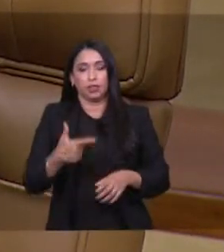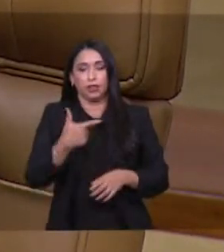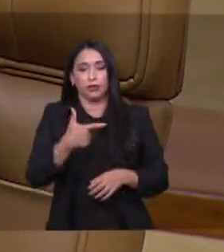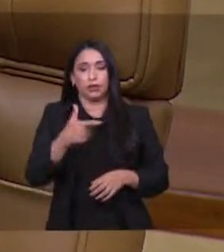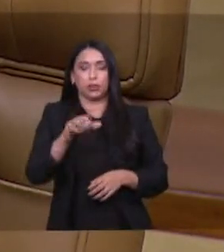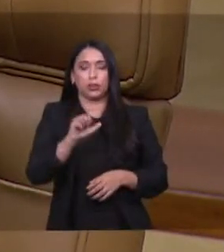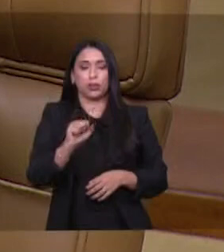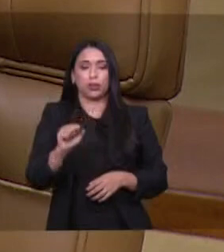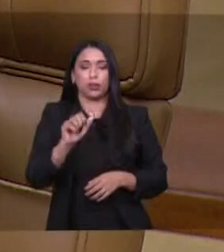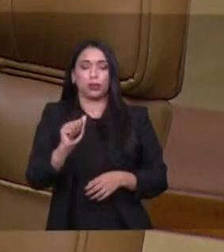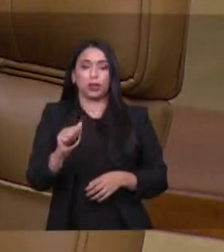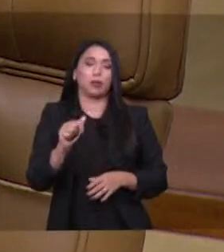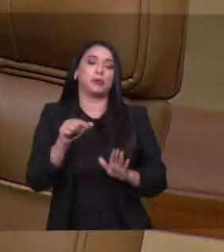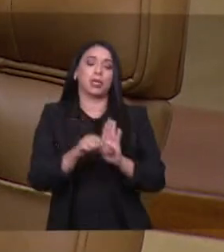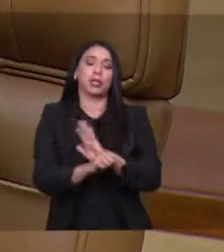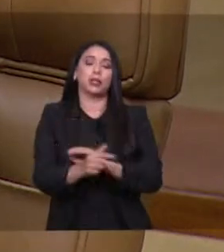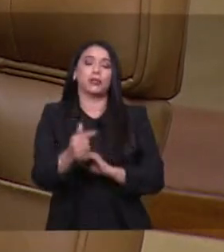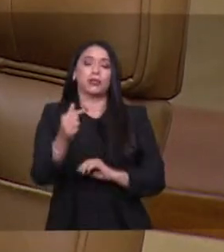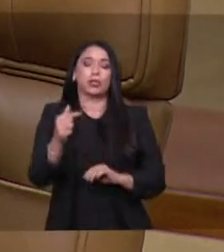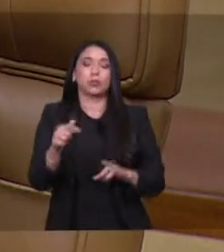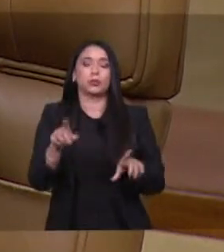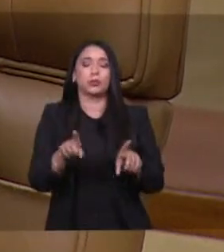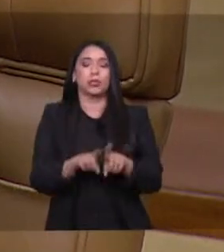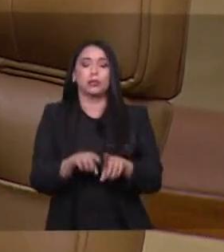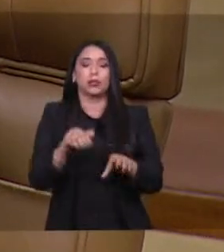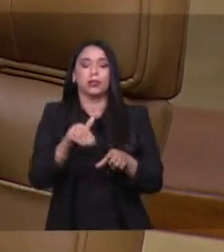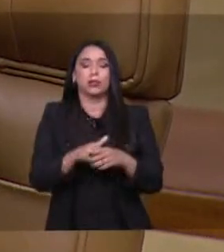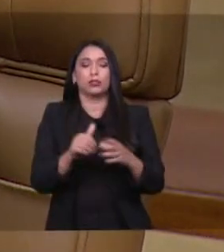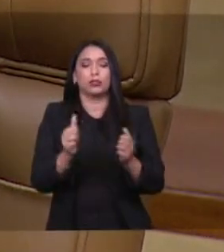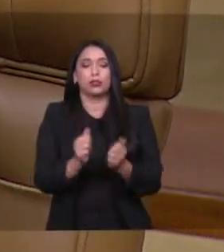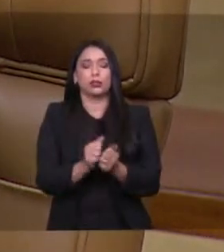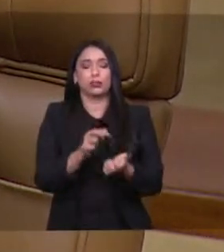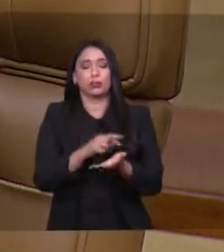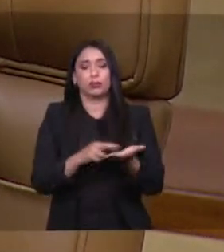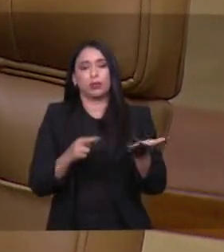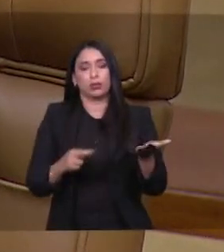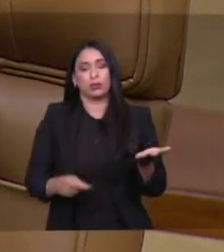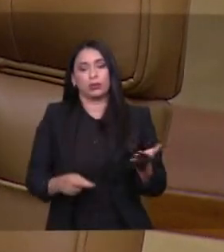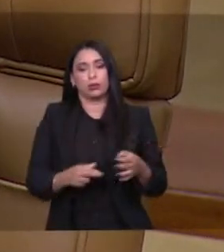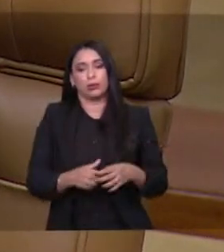28A, parágrafo 7º, também acompanho o eminente relator.